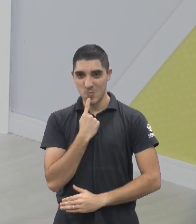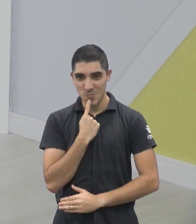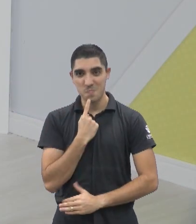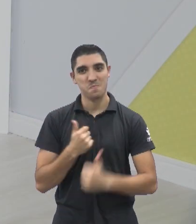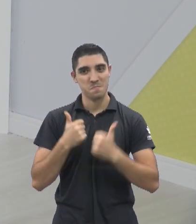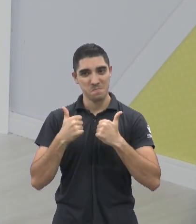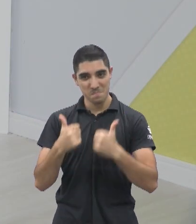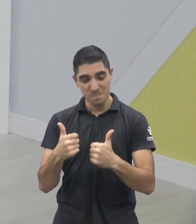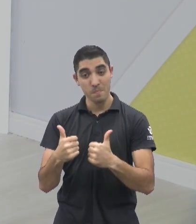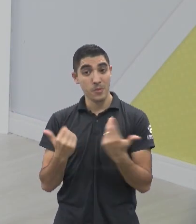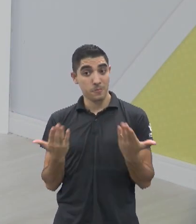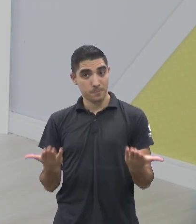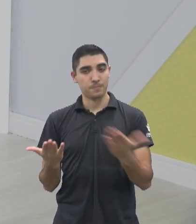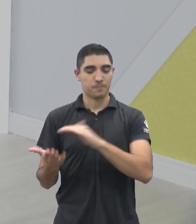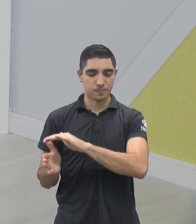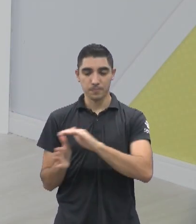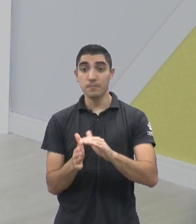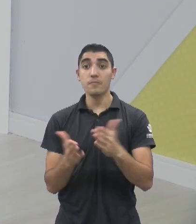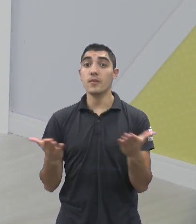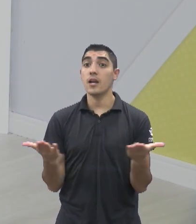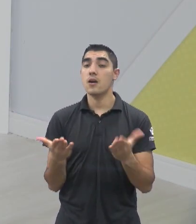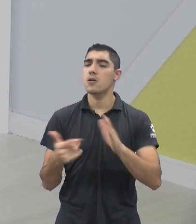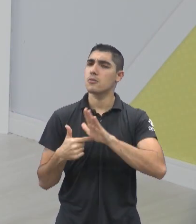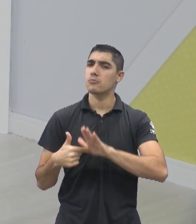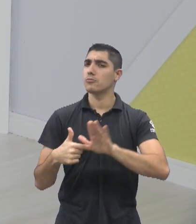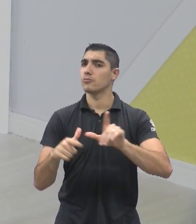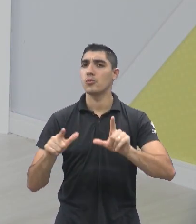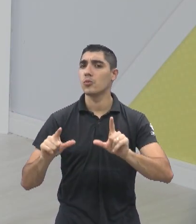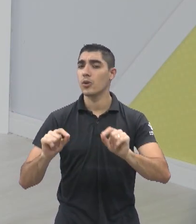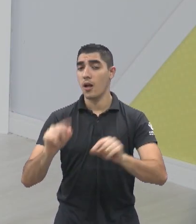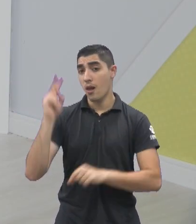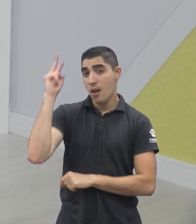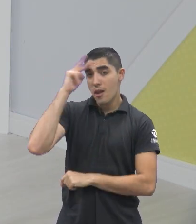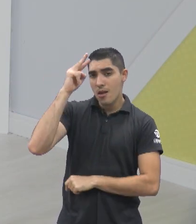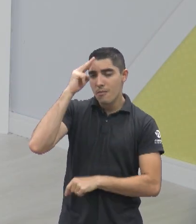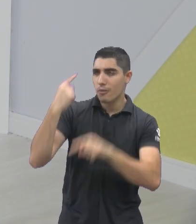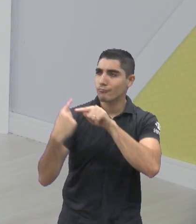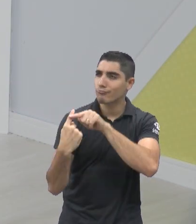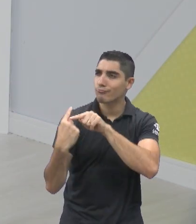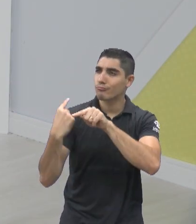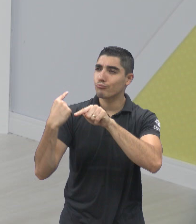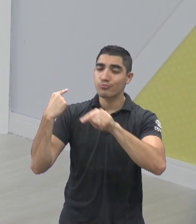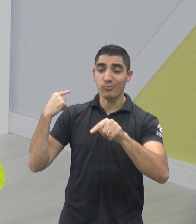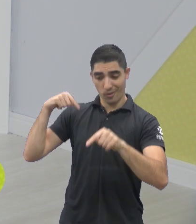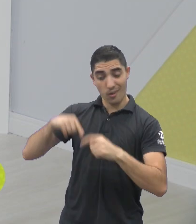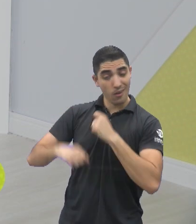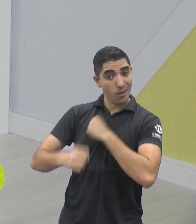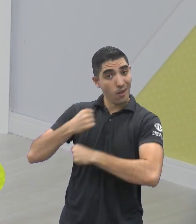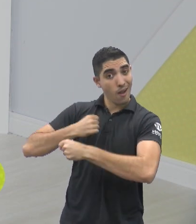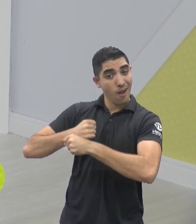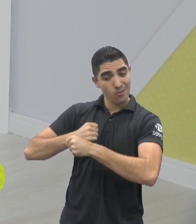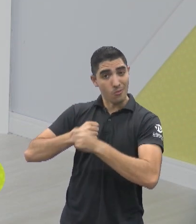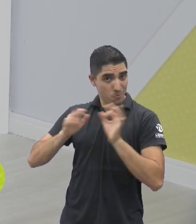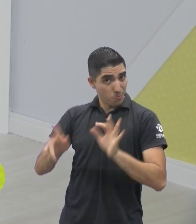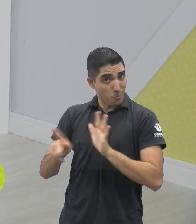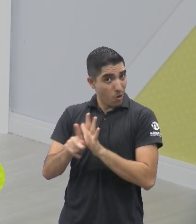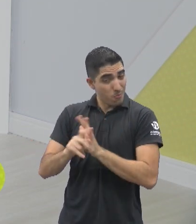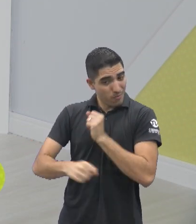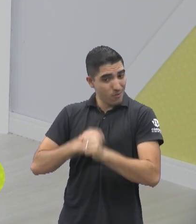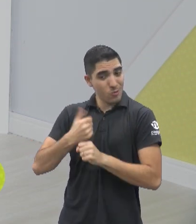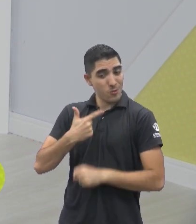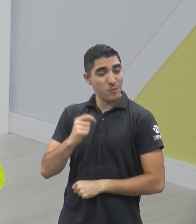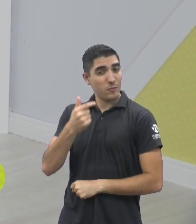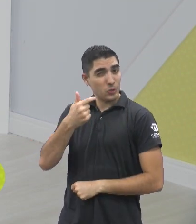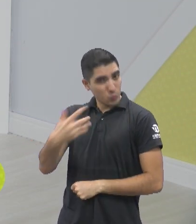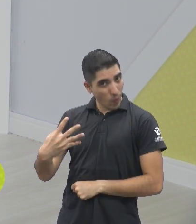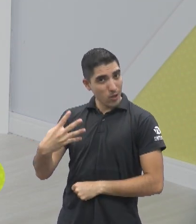certo. E olha só, a gente começa a Hora do Esporte de hoje revivendo o ano de 2024 para algumas equipes esportivas